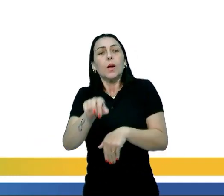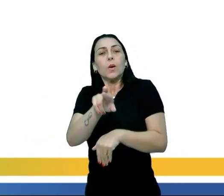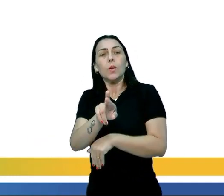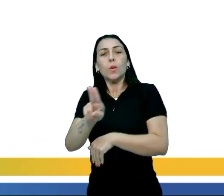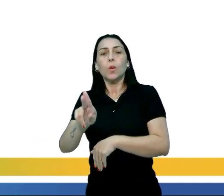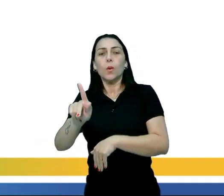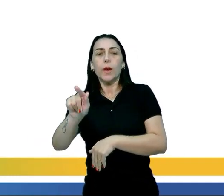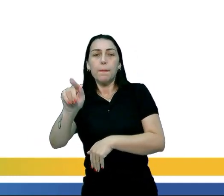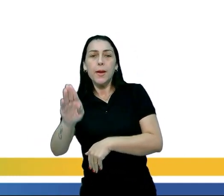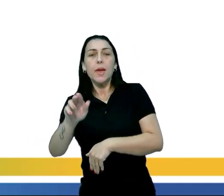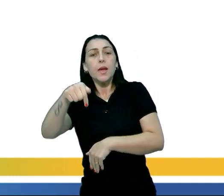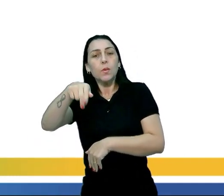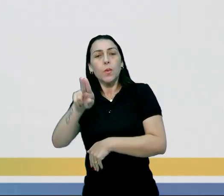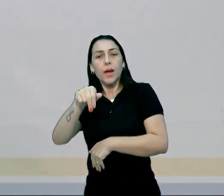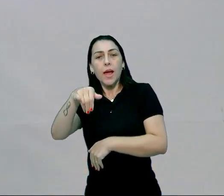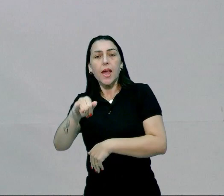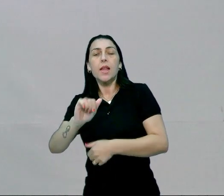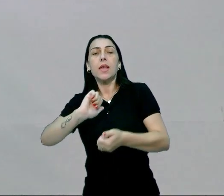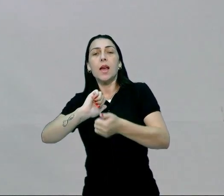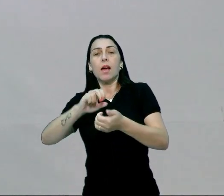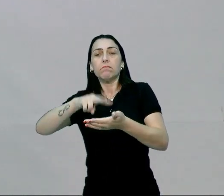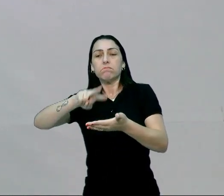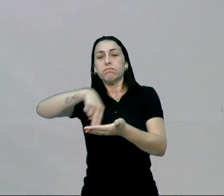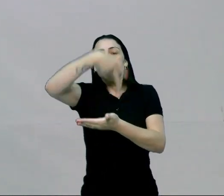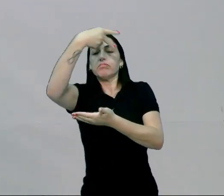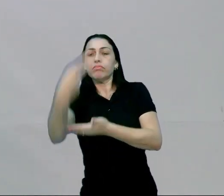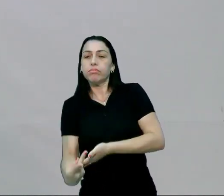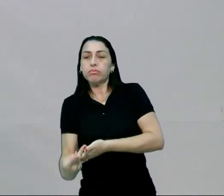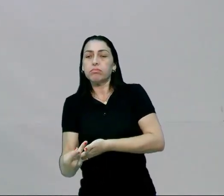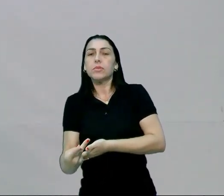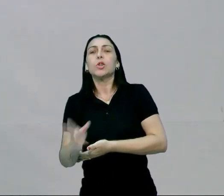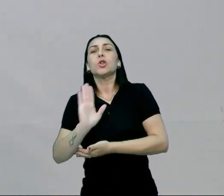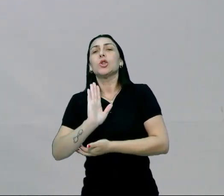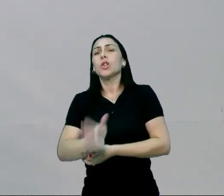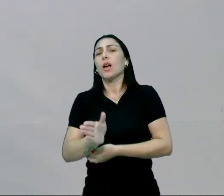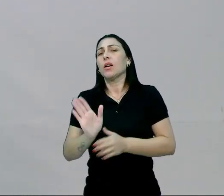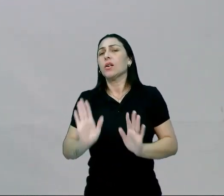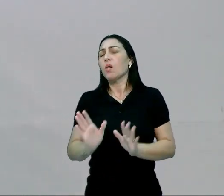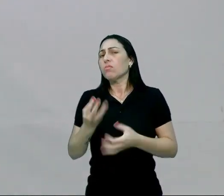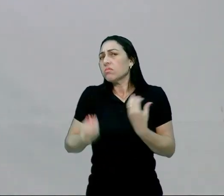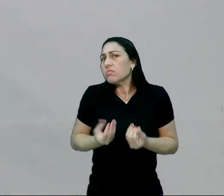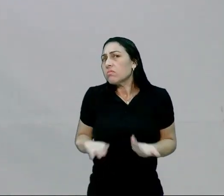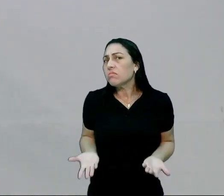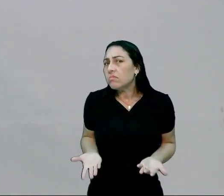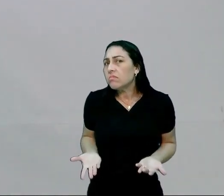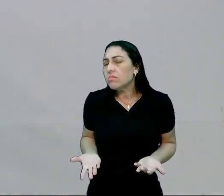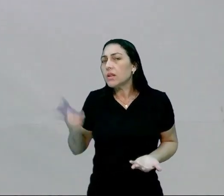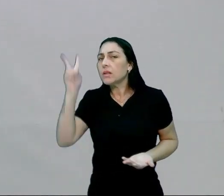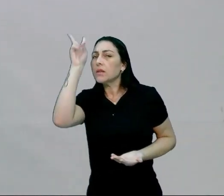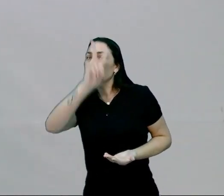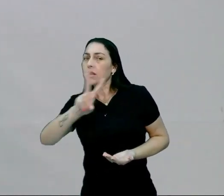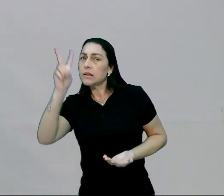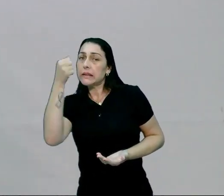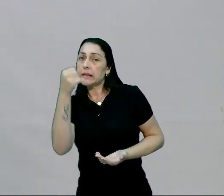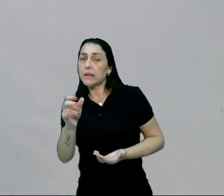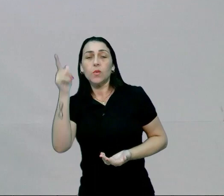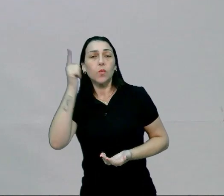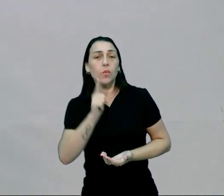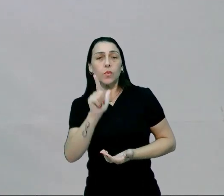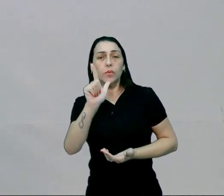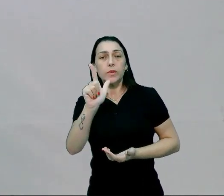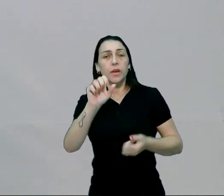rugby, no Quênia é o atletismo, e aí você já deve estar bugando de tipo... Como assim, professor? Lembra, se você